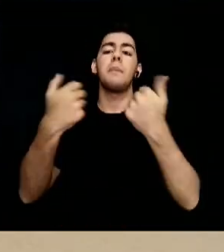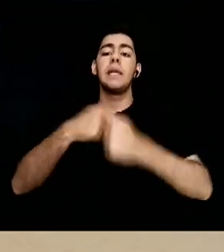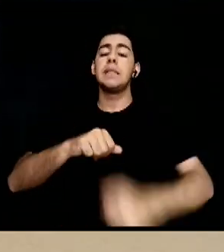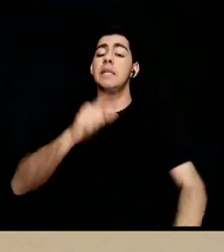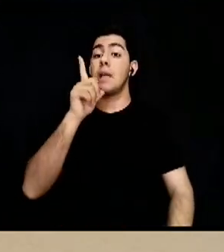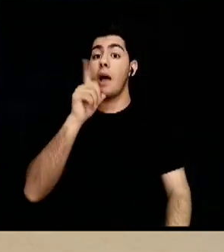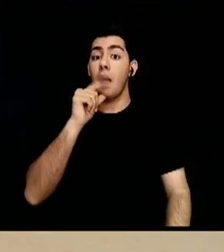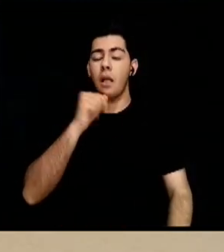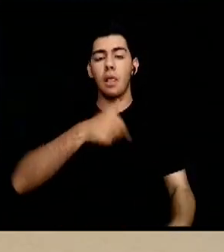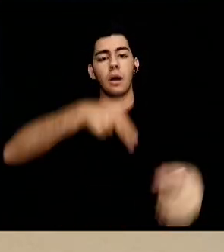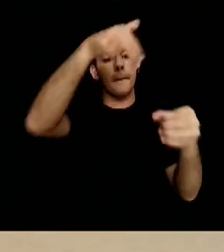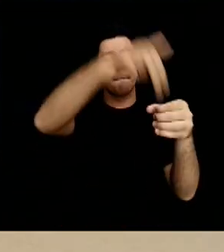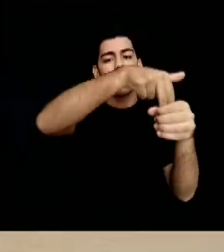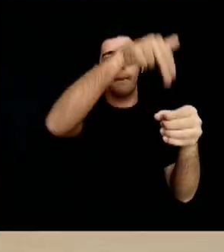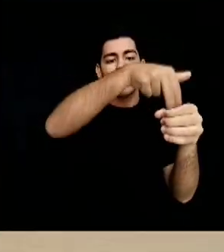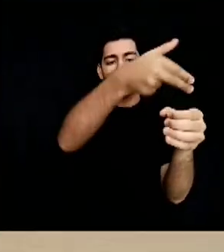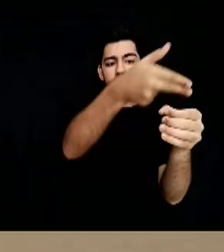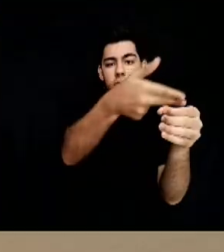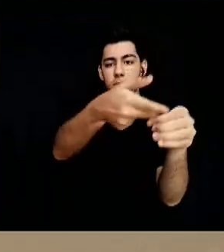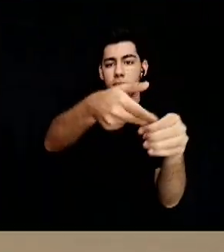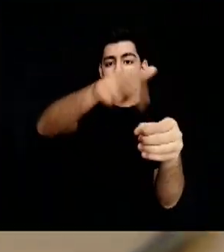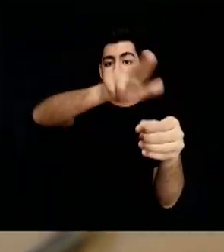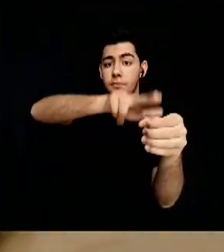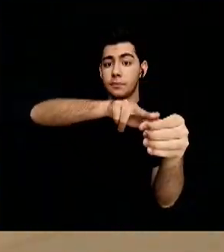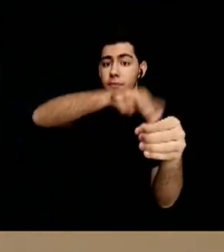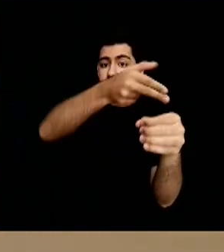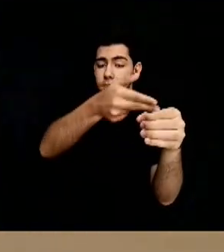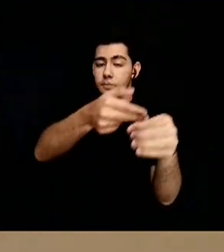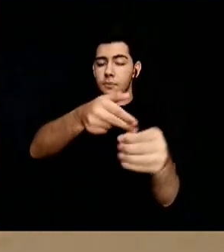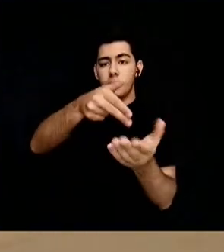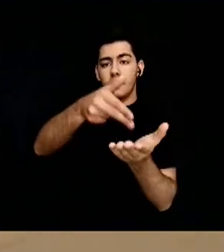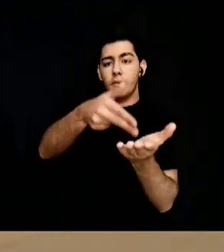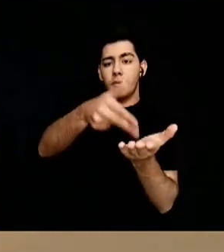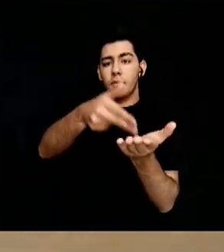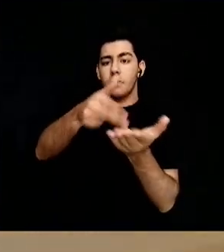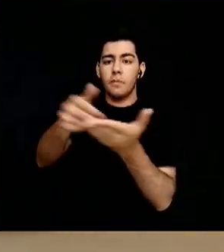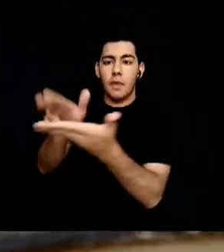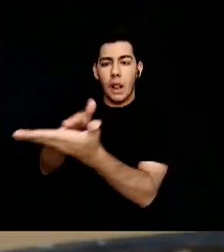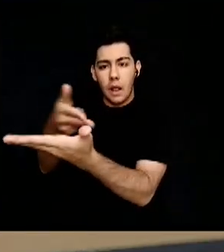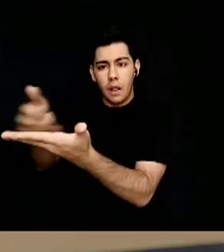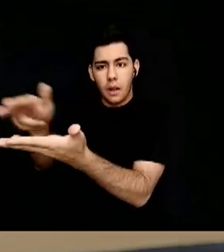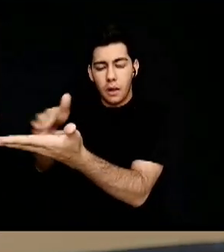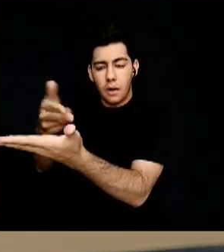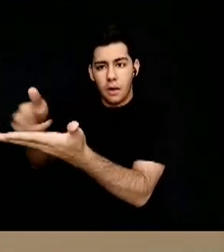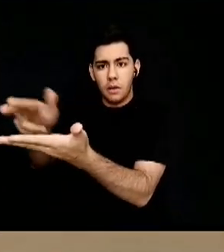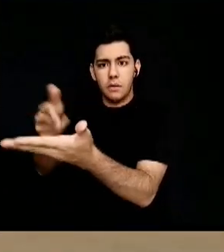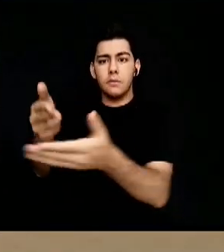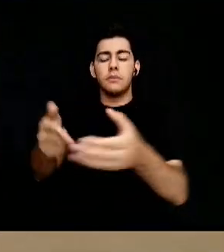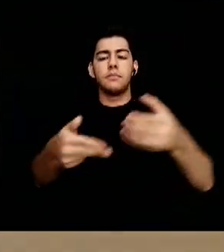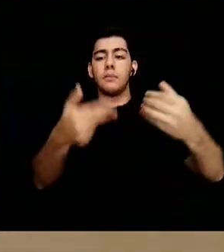o excesso de água, carrego na tinta, descarrego no azulejo.